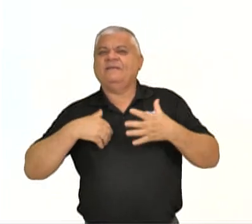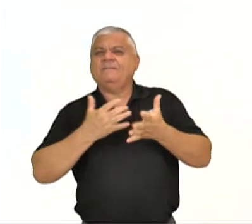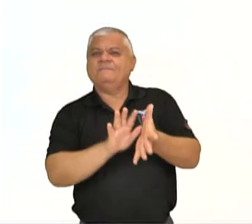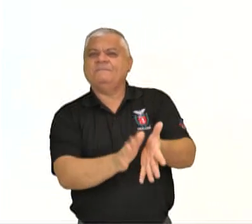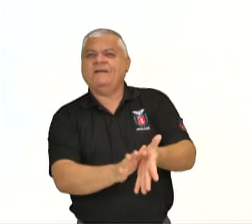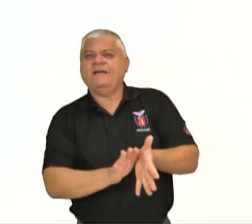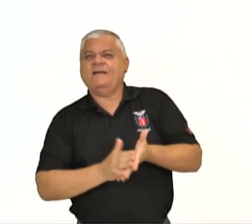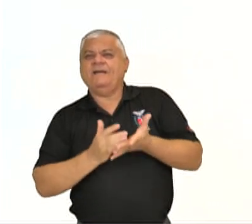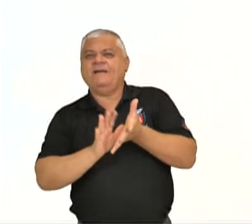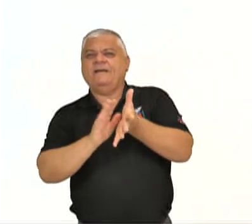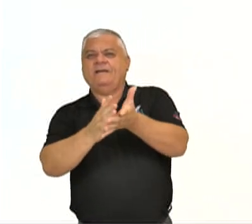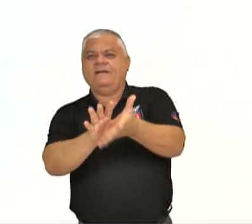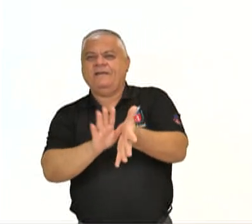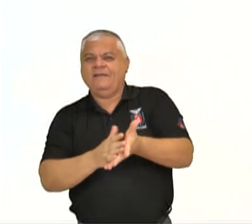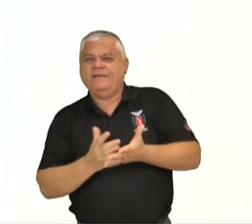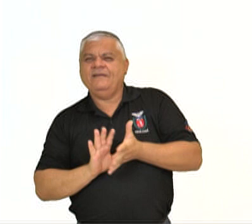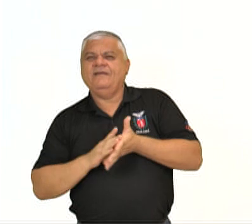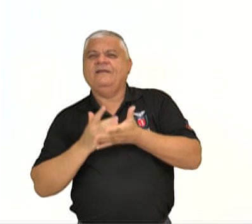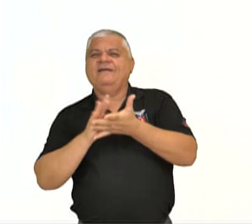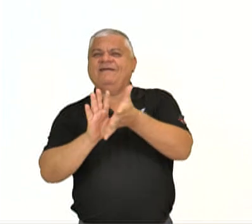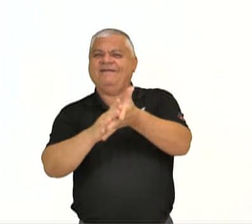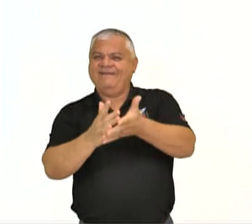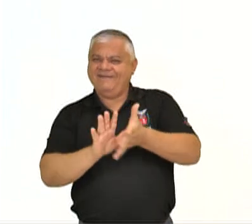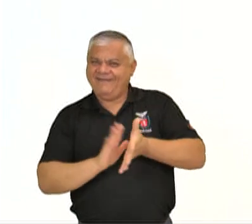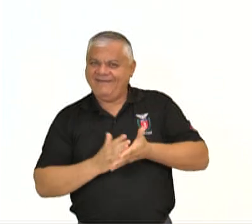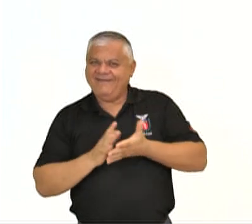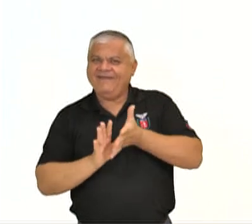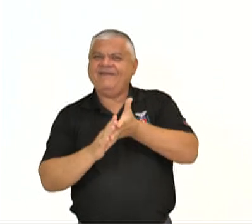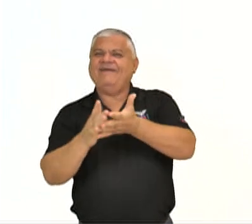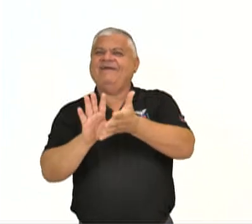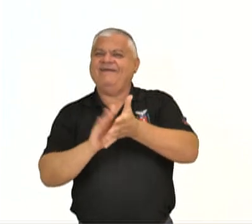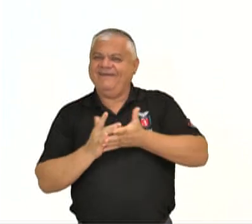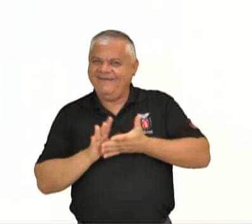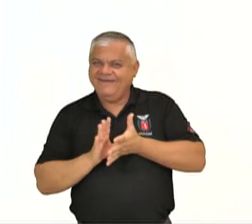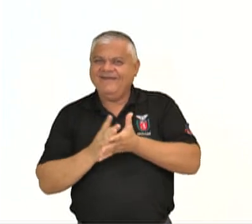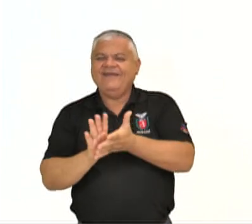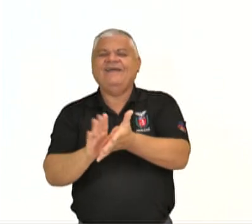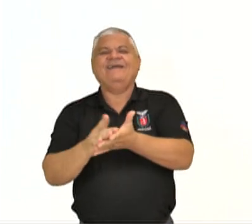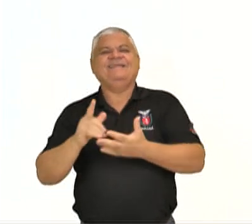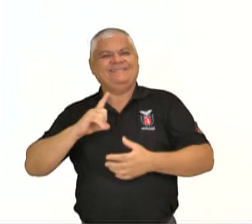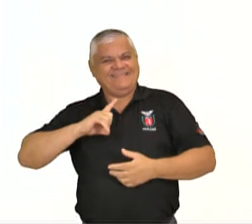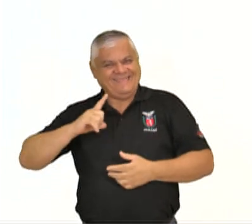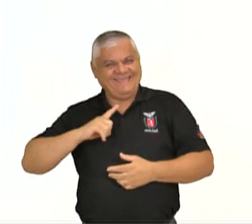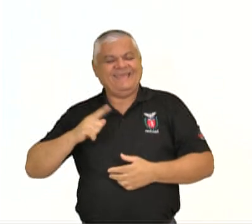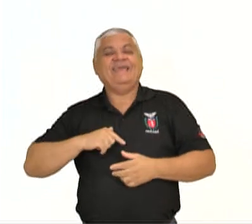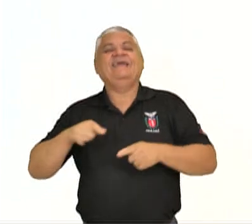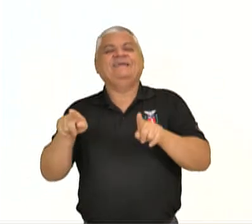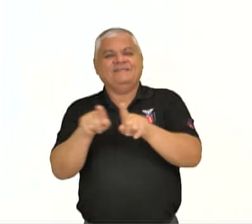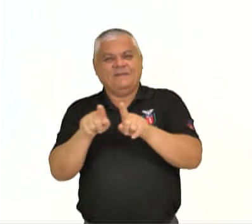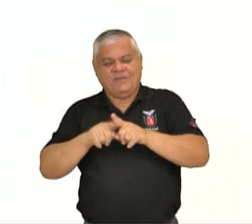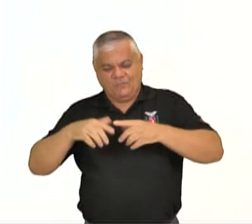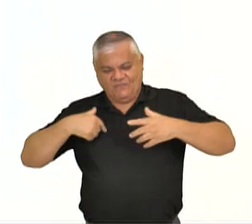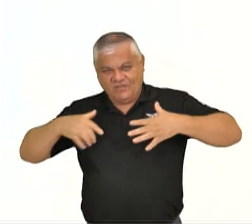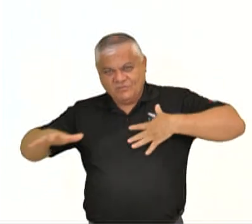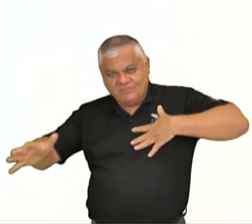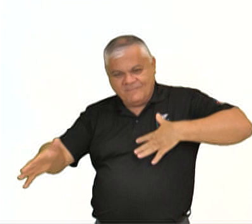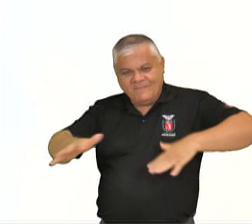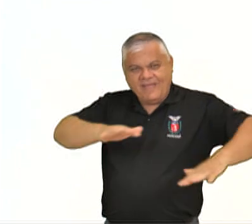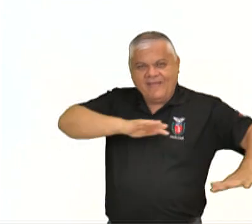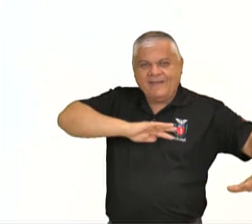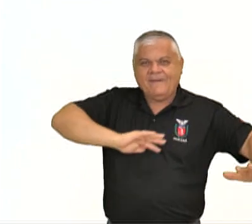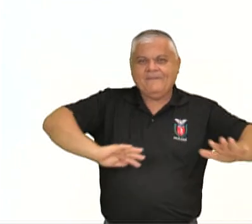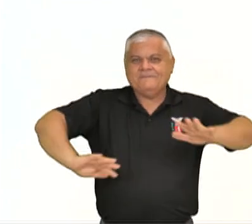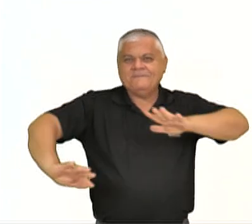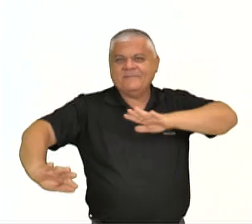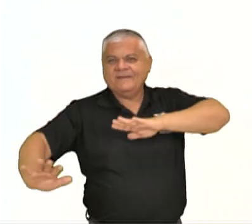de uma ginga, né? Assim como nós temos a ginga no movimento, a gente vai